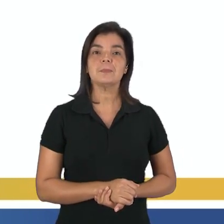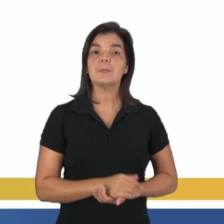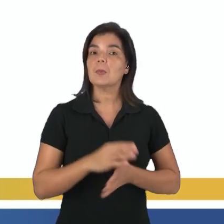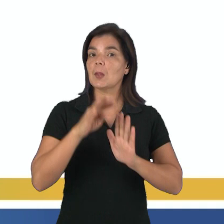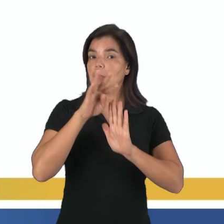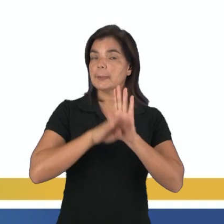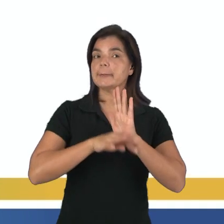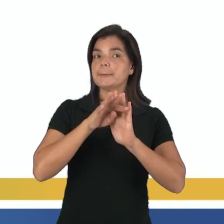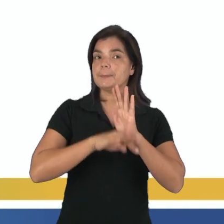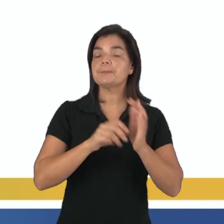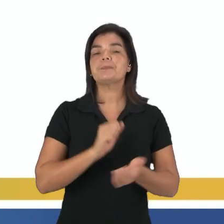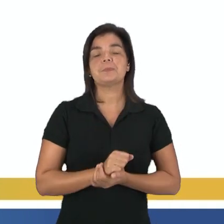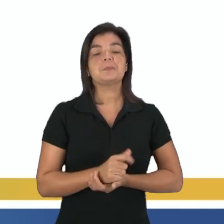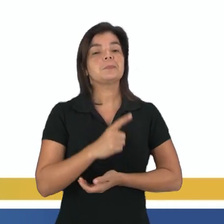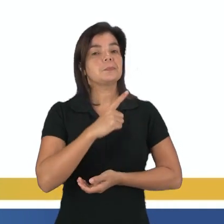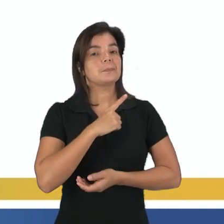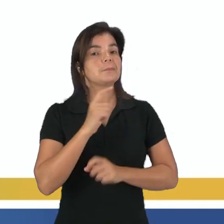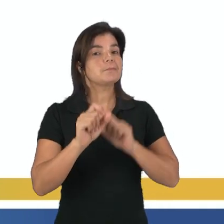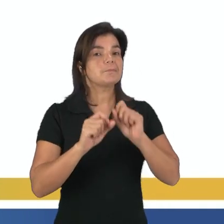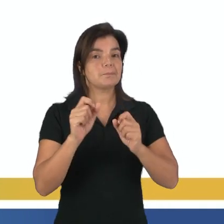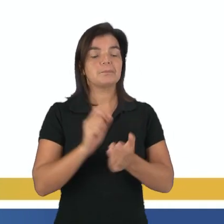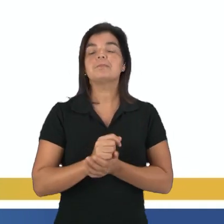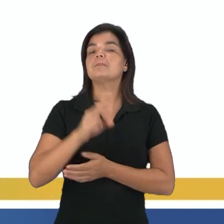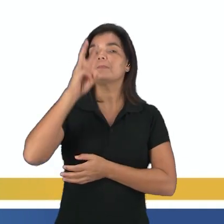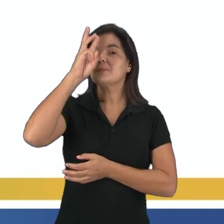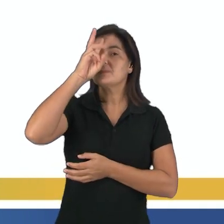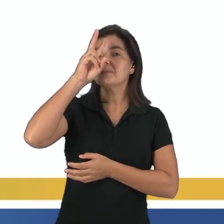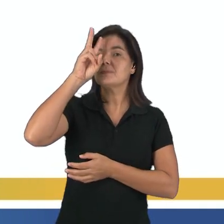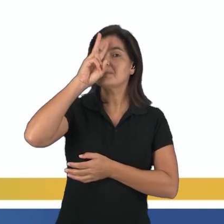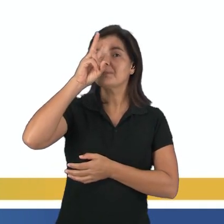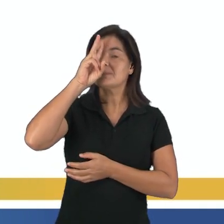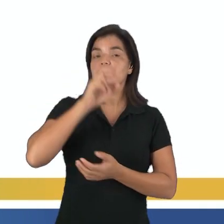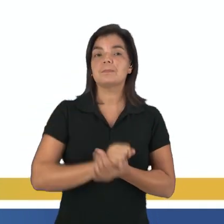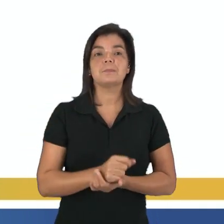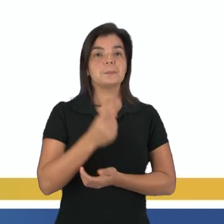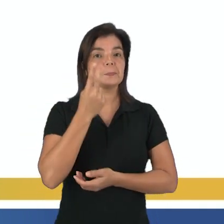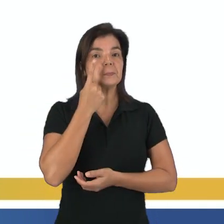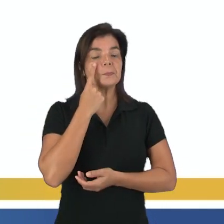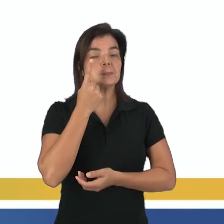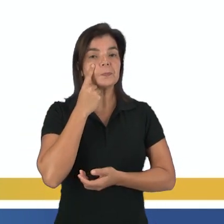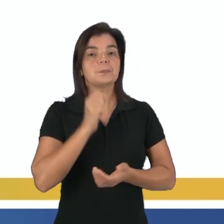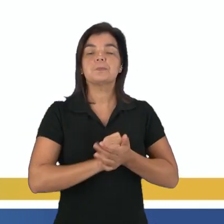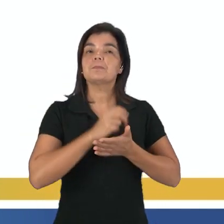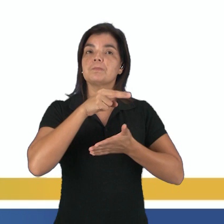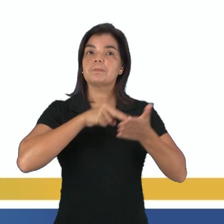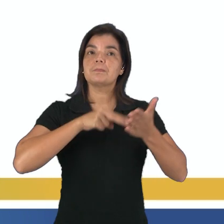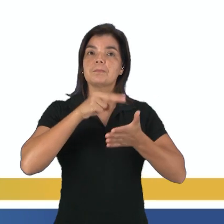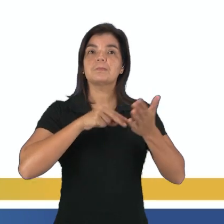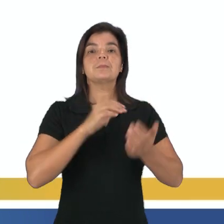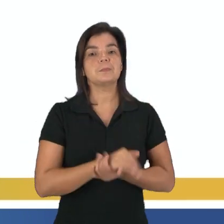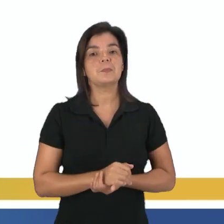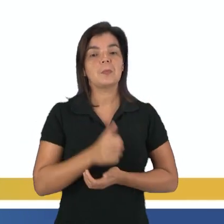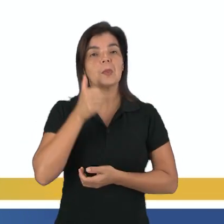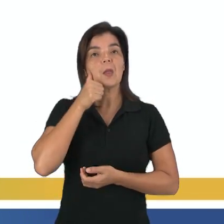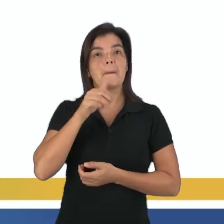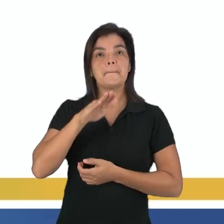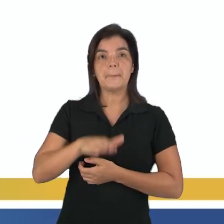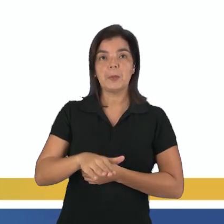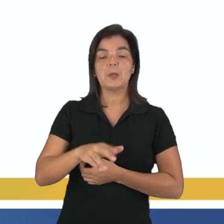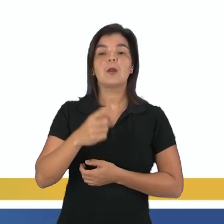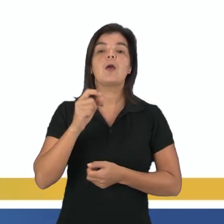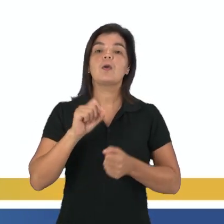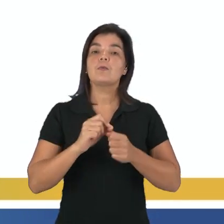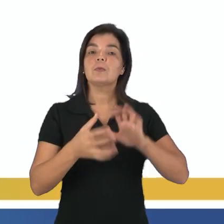Nesse texto nós temos uma situação de uma memória. Acompanhe comigo a leitura. A menina que fez